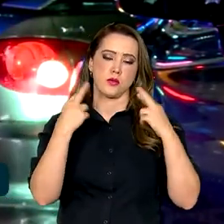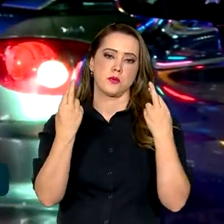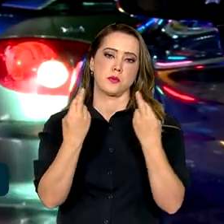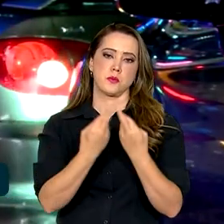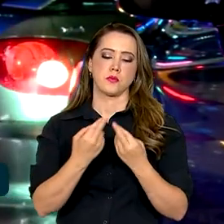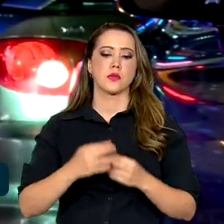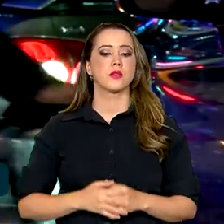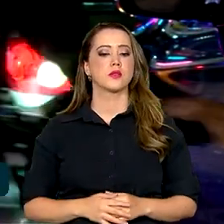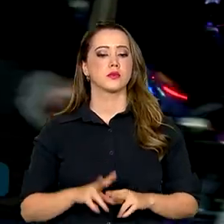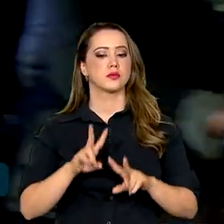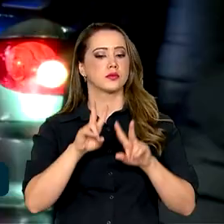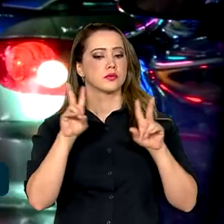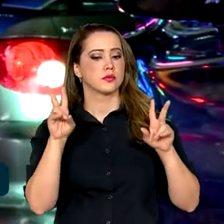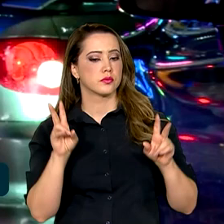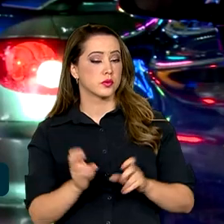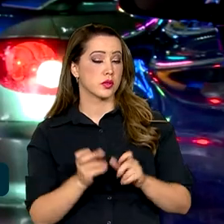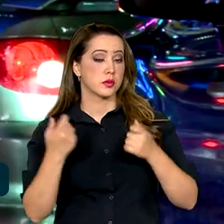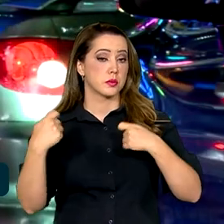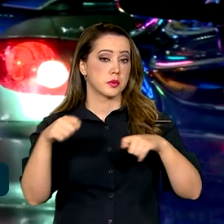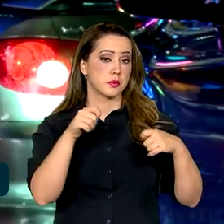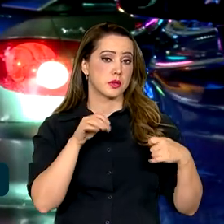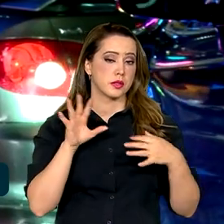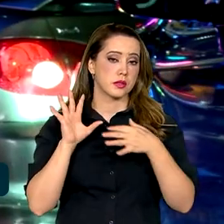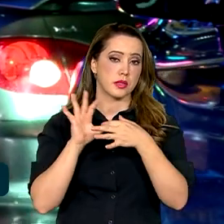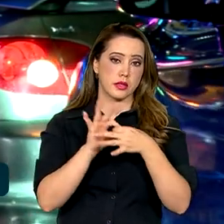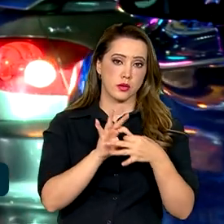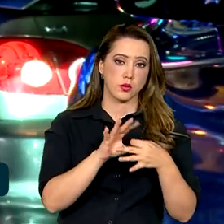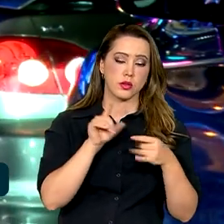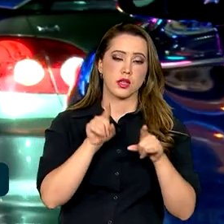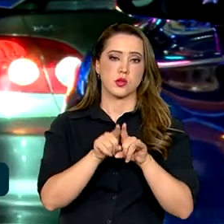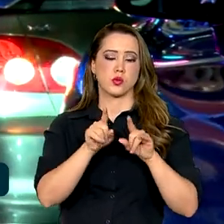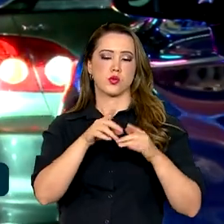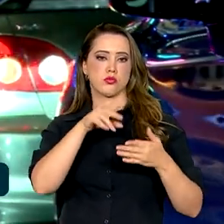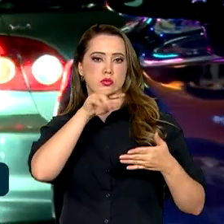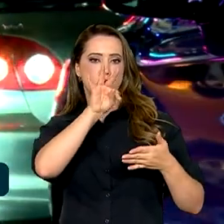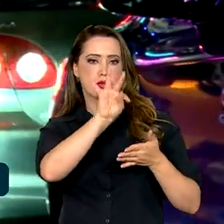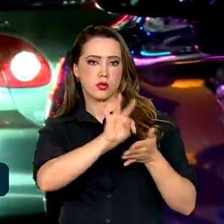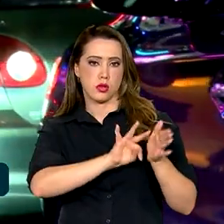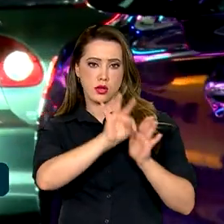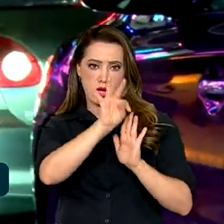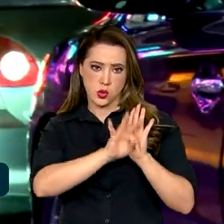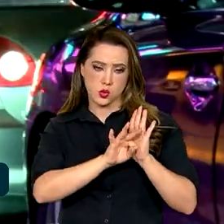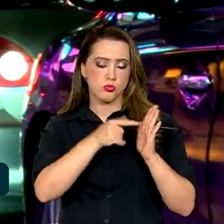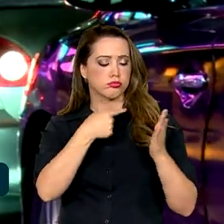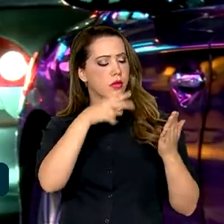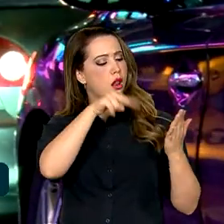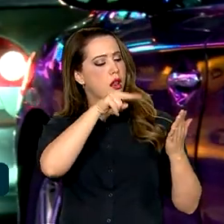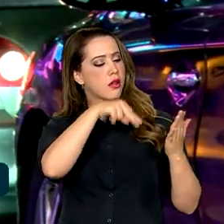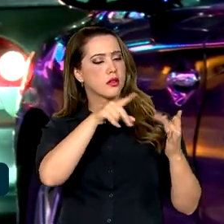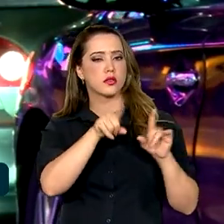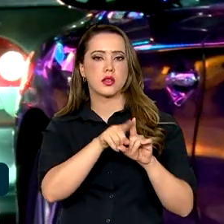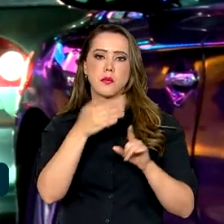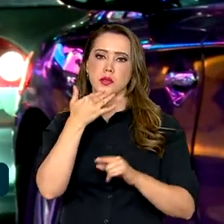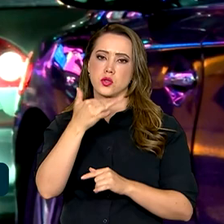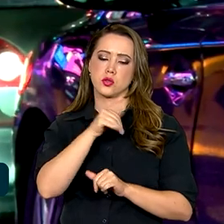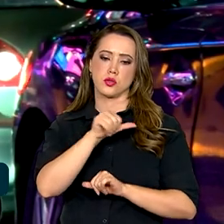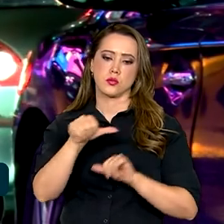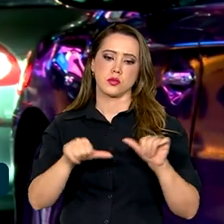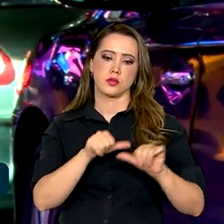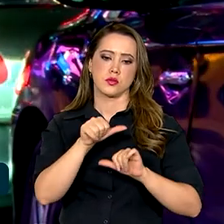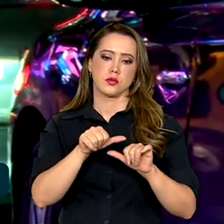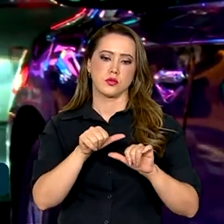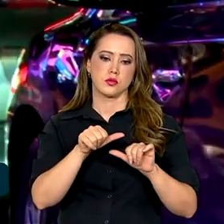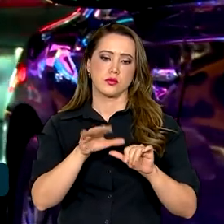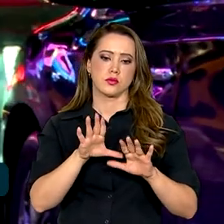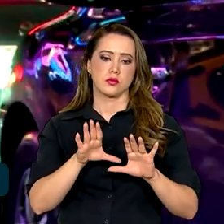Unidas. Entre os temas que devem ser contemplados no discurso do presidente está o pedido para a reforma do Conselho de Governança,